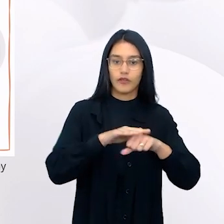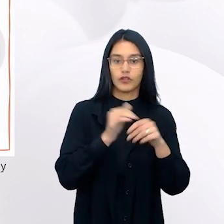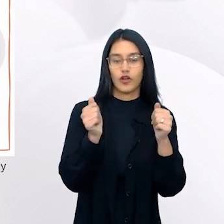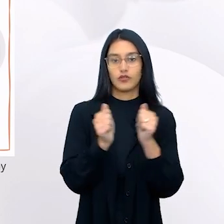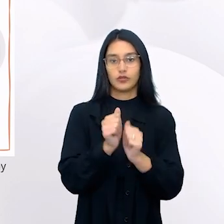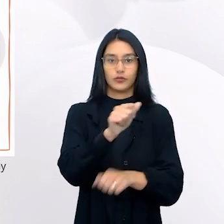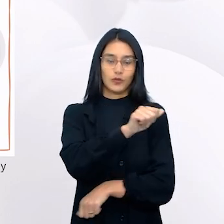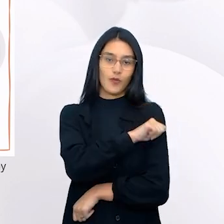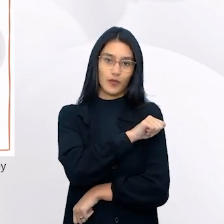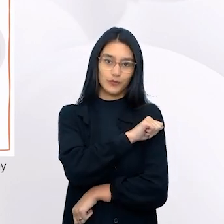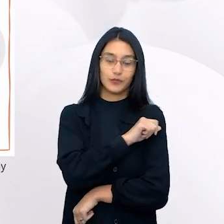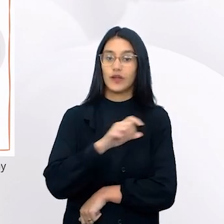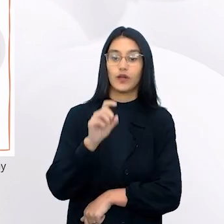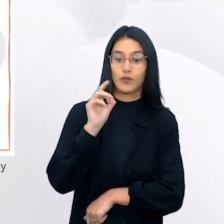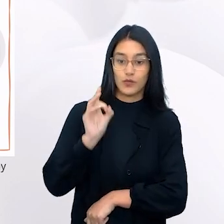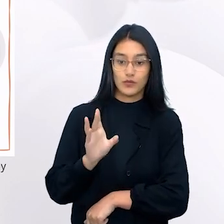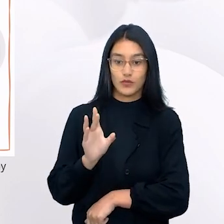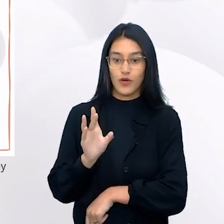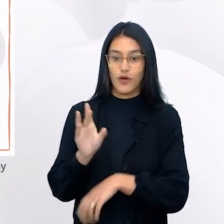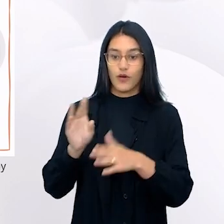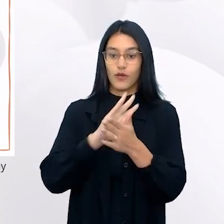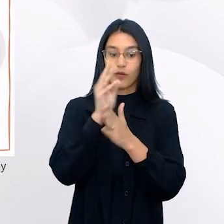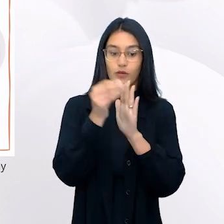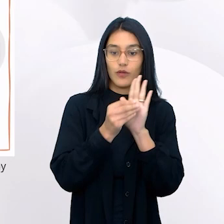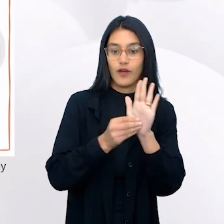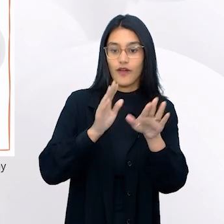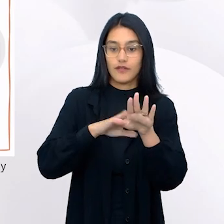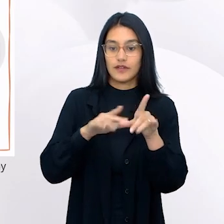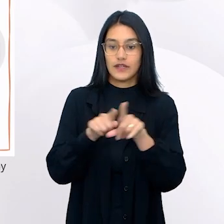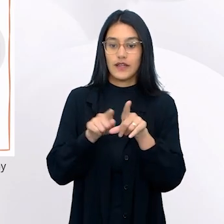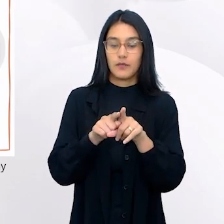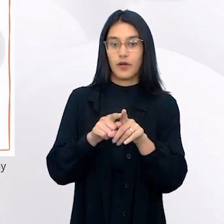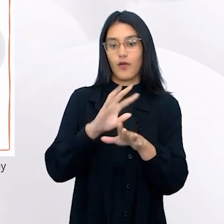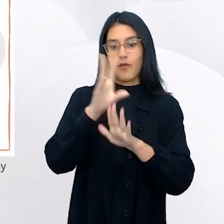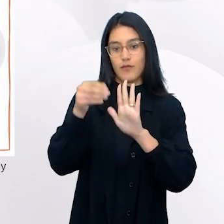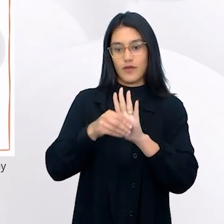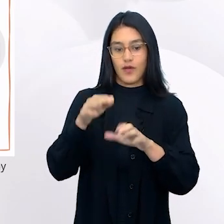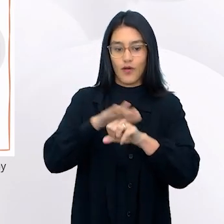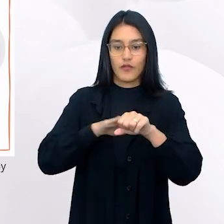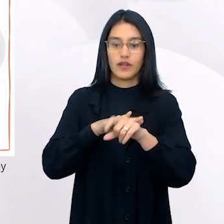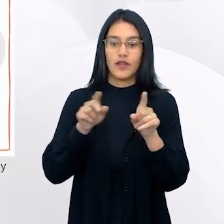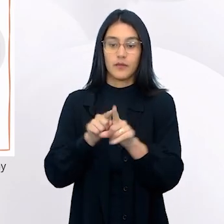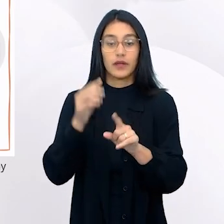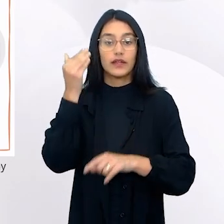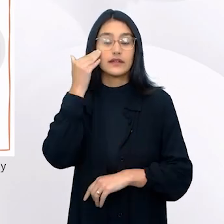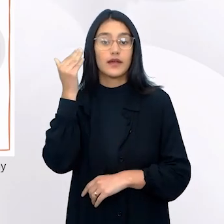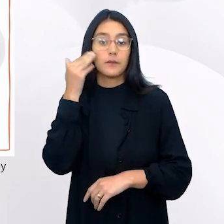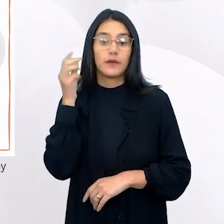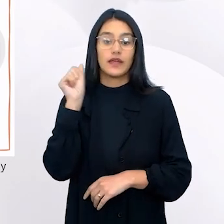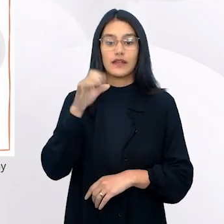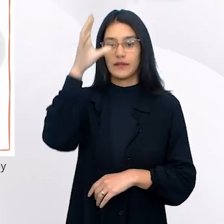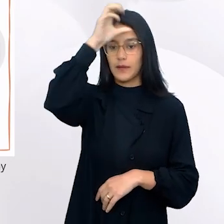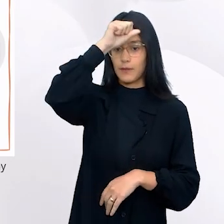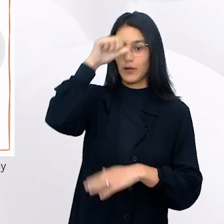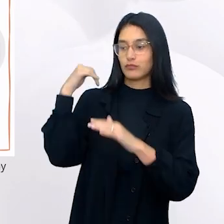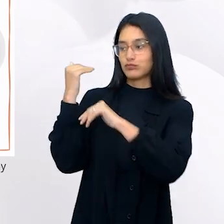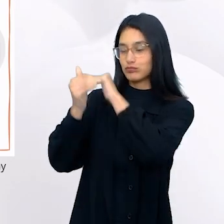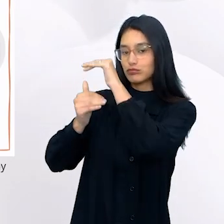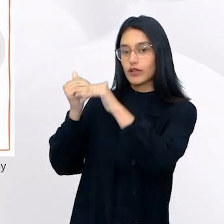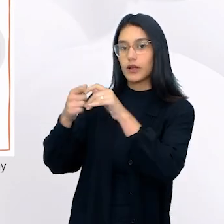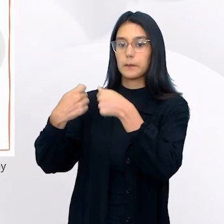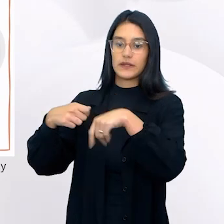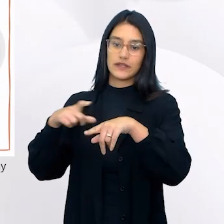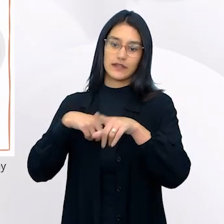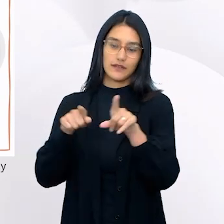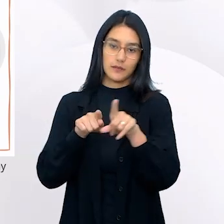estudante, não apenas só colocar e fazê-lo copiar, e dialogar e saber se ele está aprendendo. Esse processo